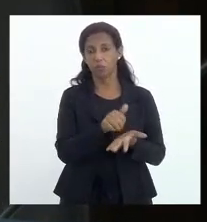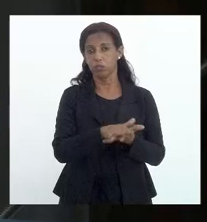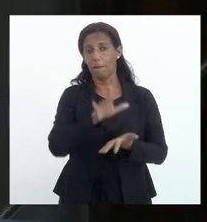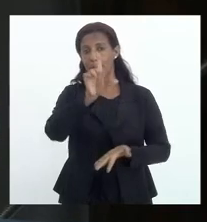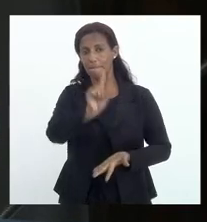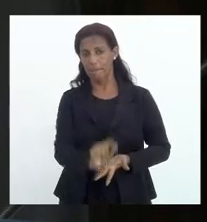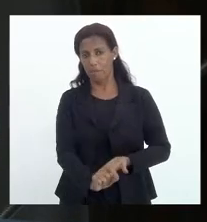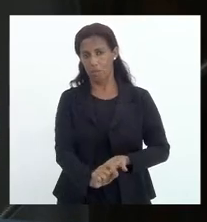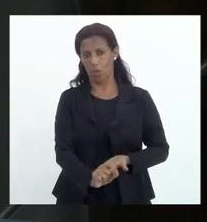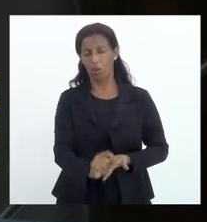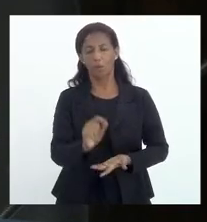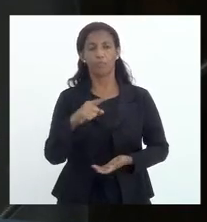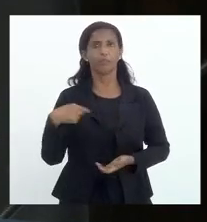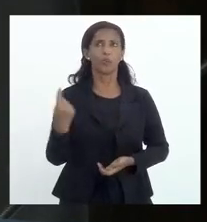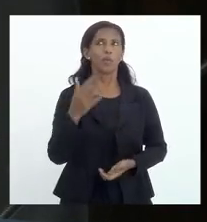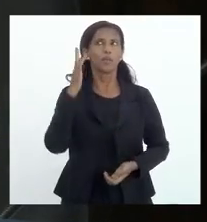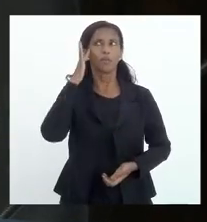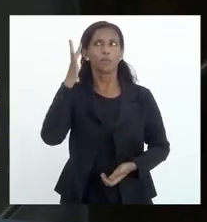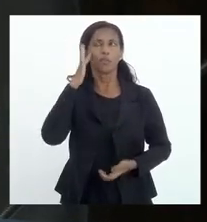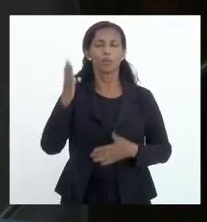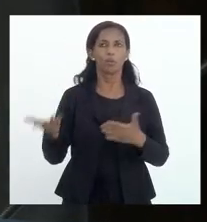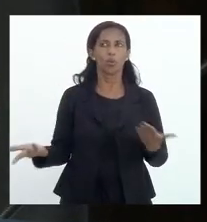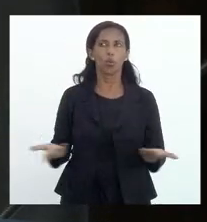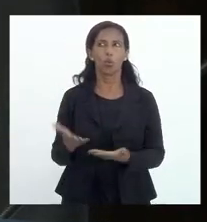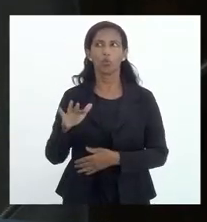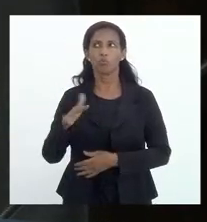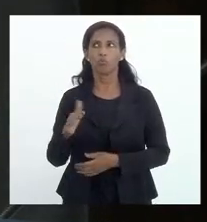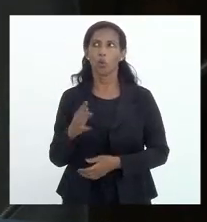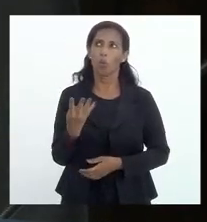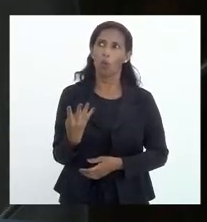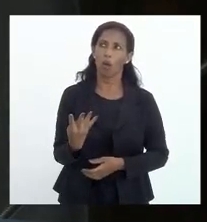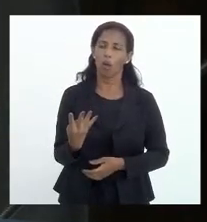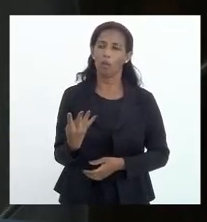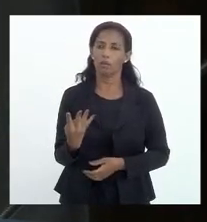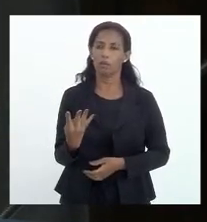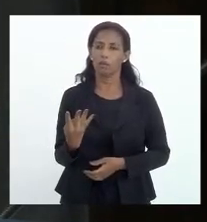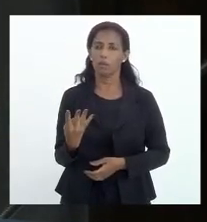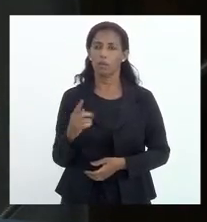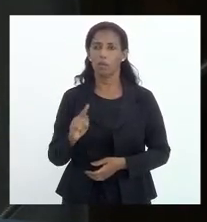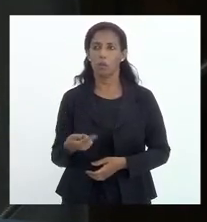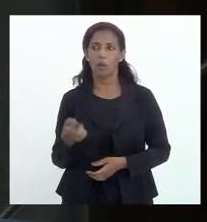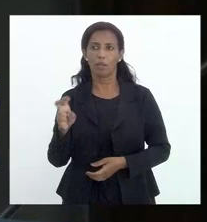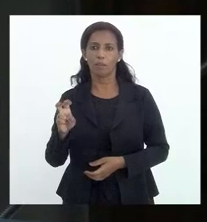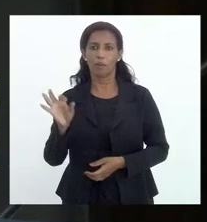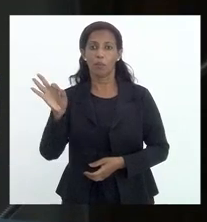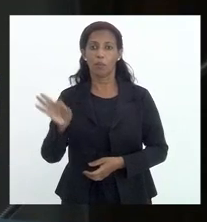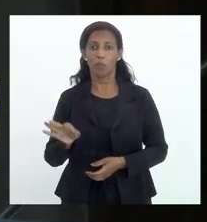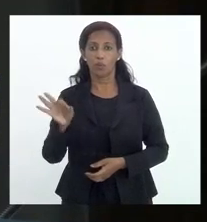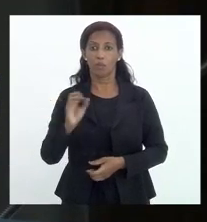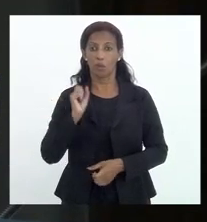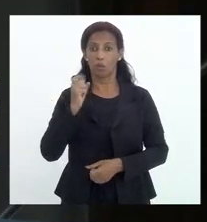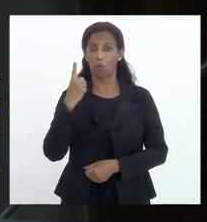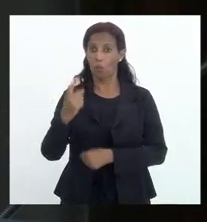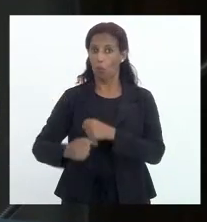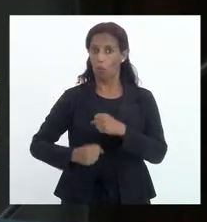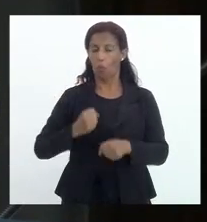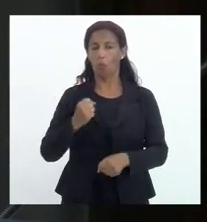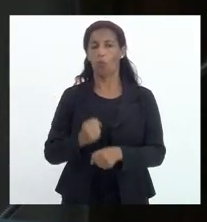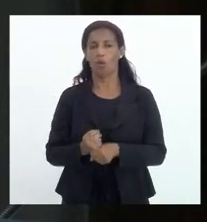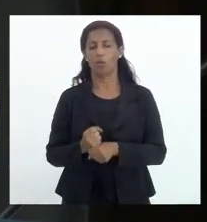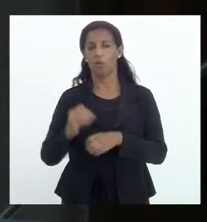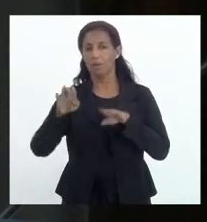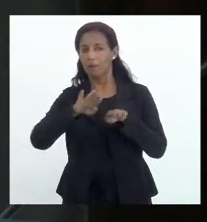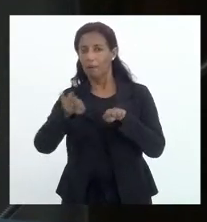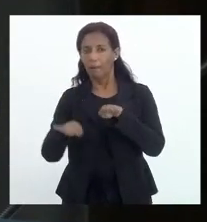menor. Nós imaginamos que uma taxa hoje ficaria entre 4% e 4,5% ao ano, o que é muito